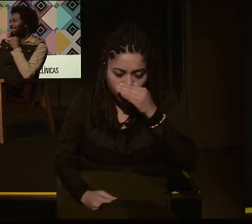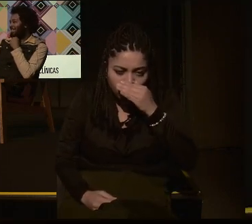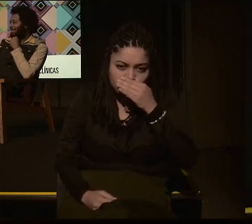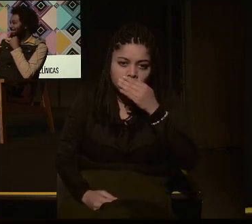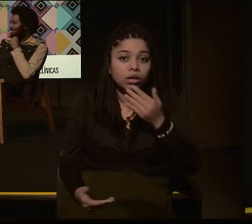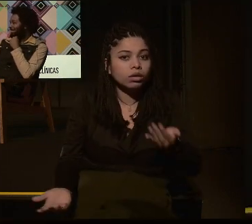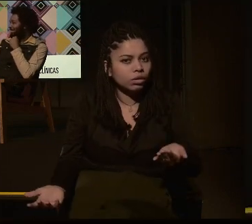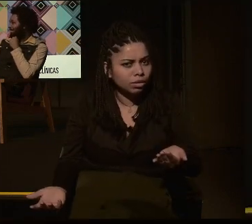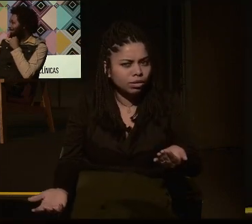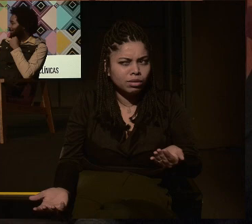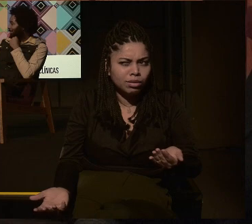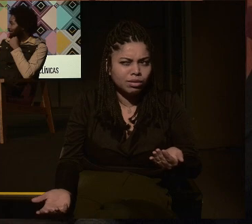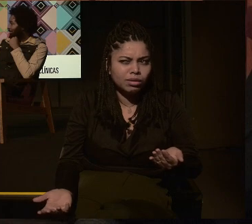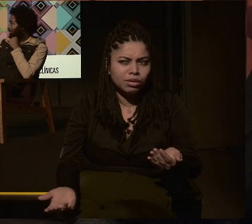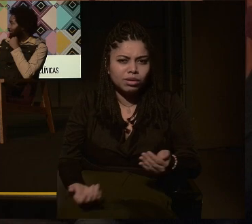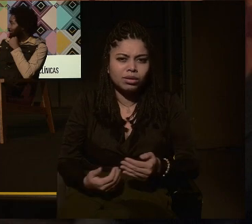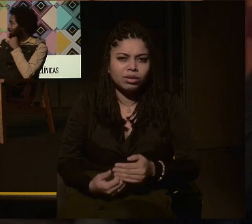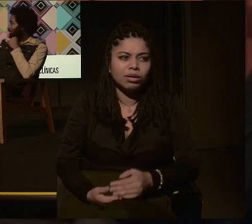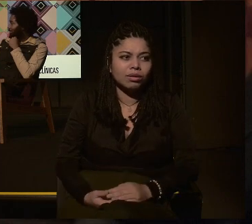tava difícil respirar.